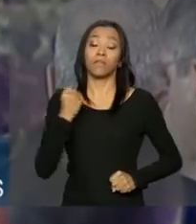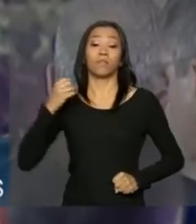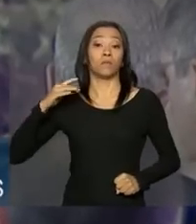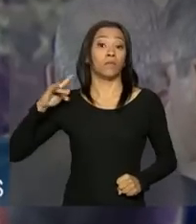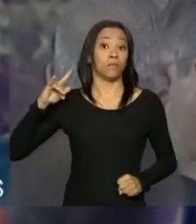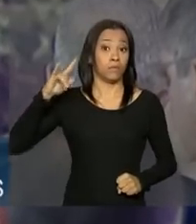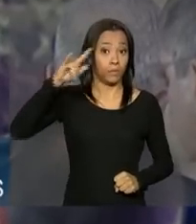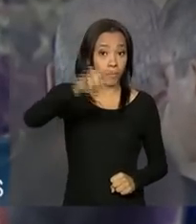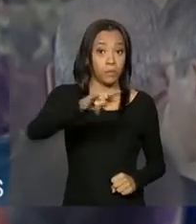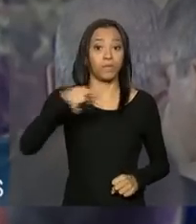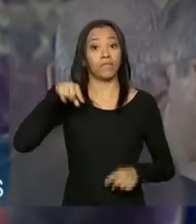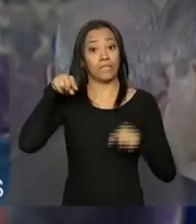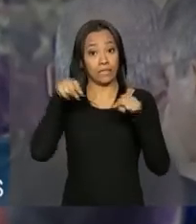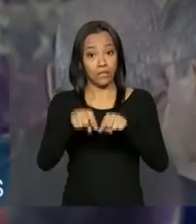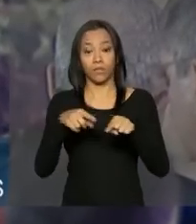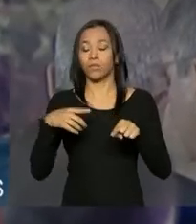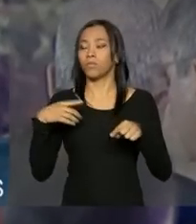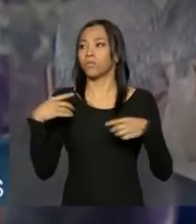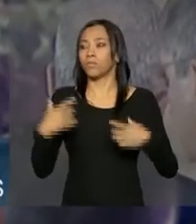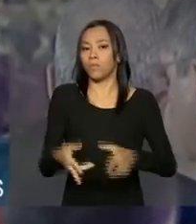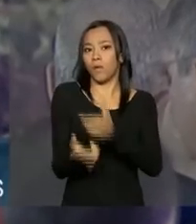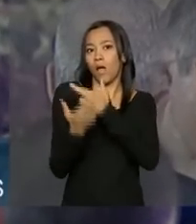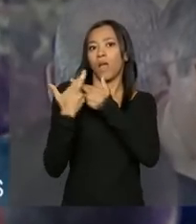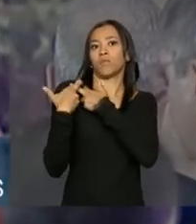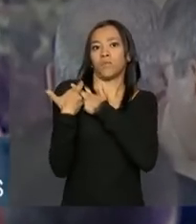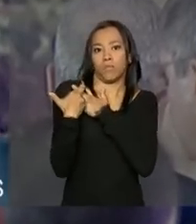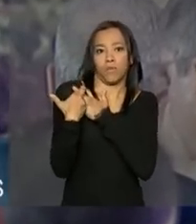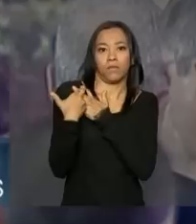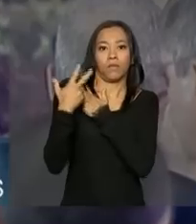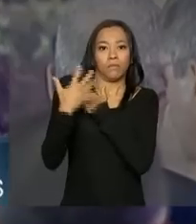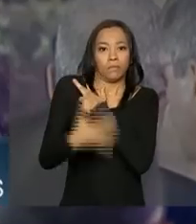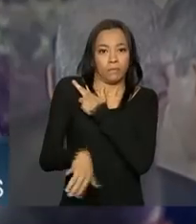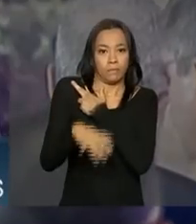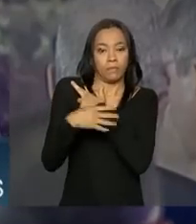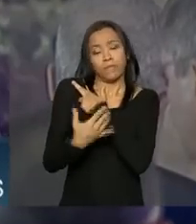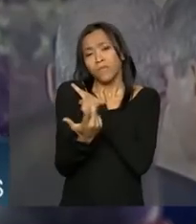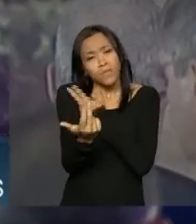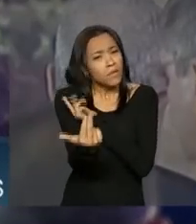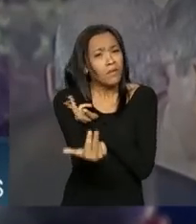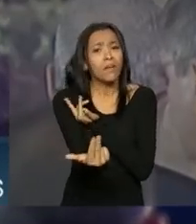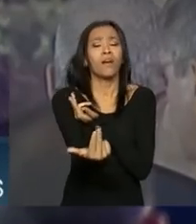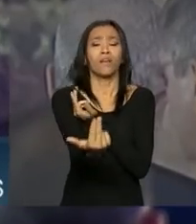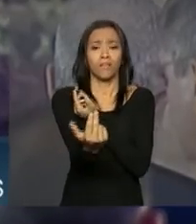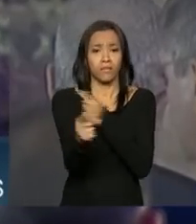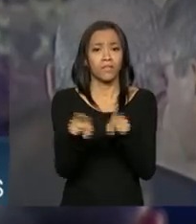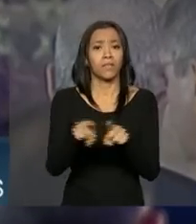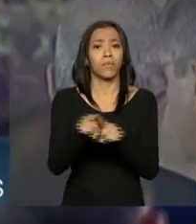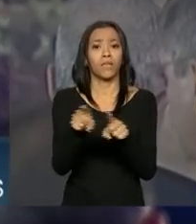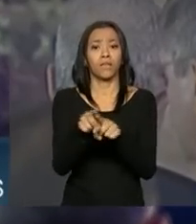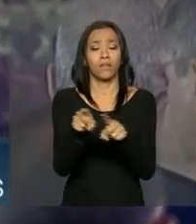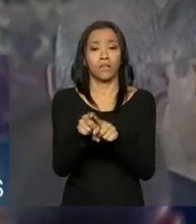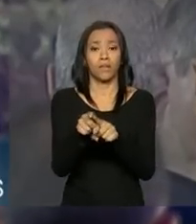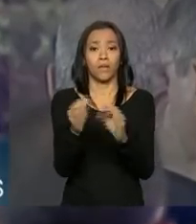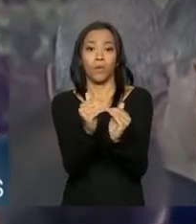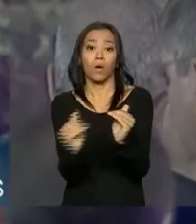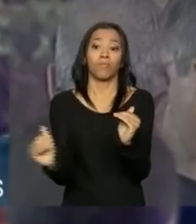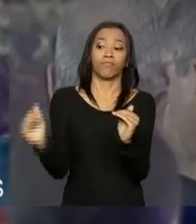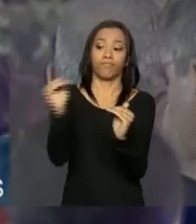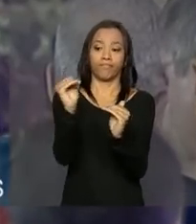das mais elevadas responsabilidades. Assim como a promoção